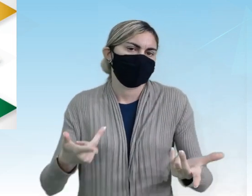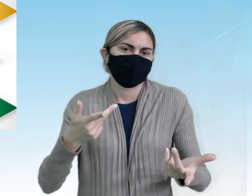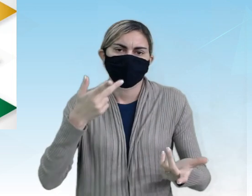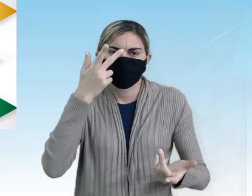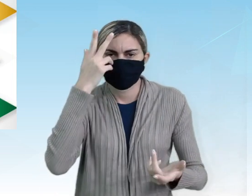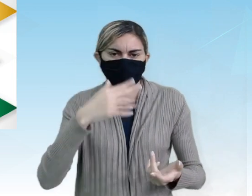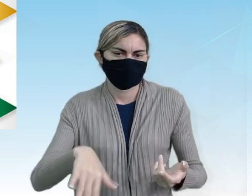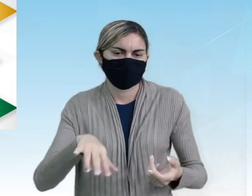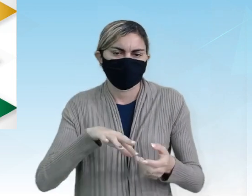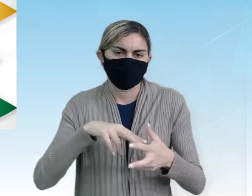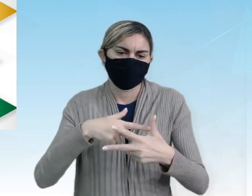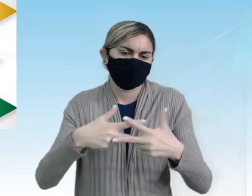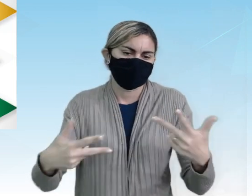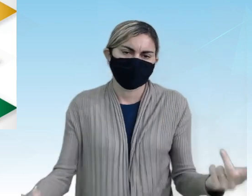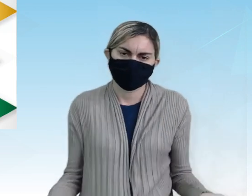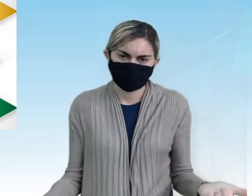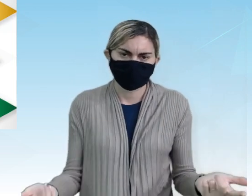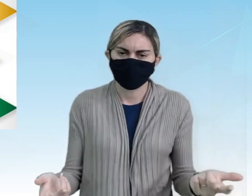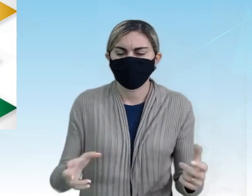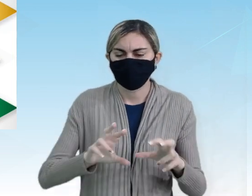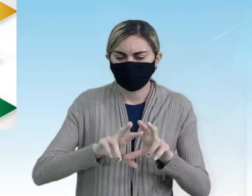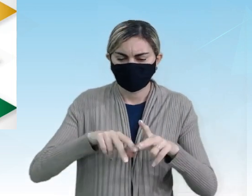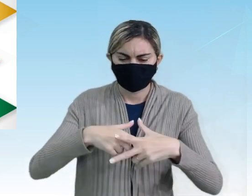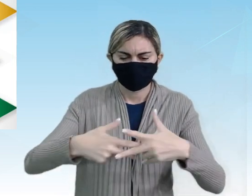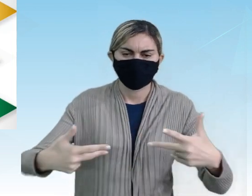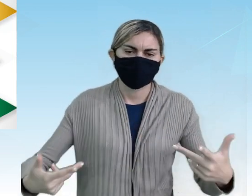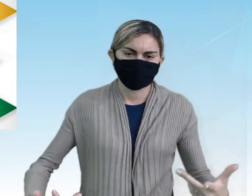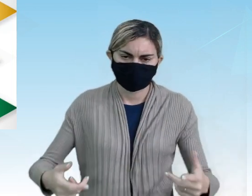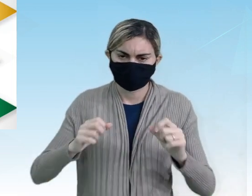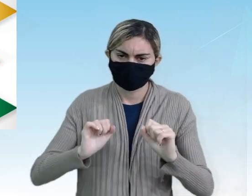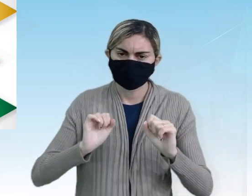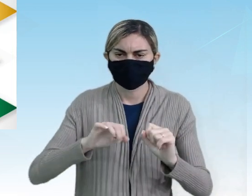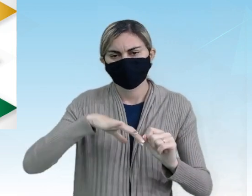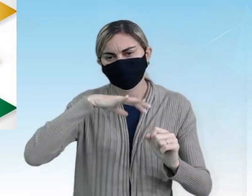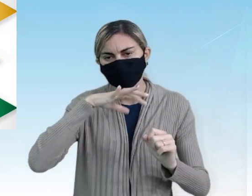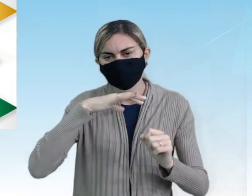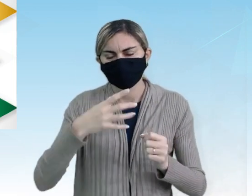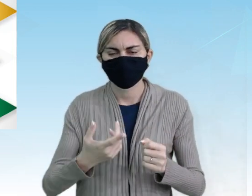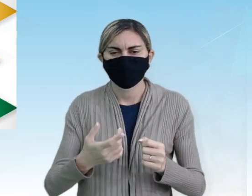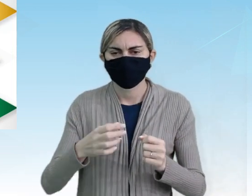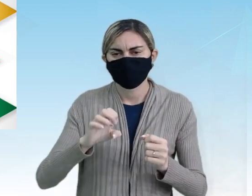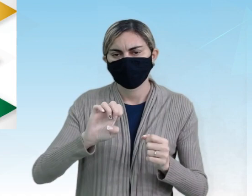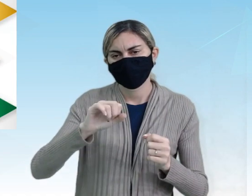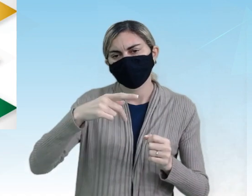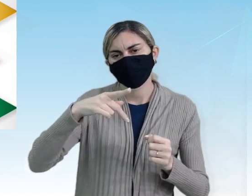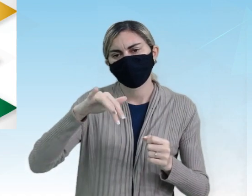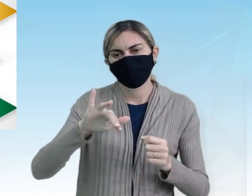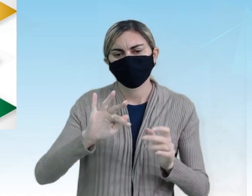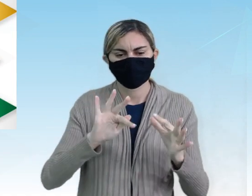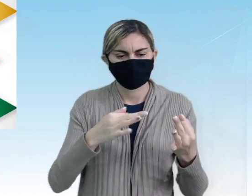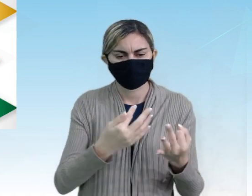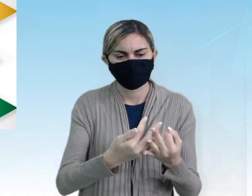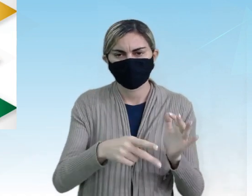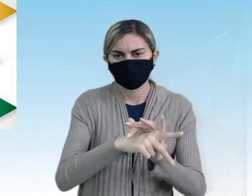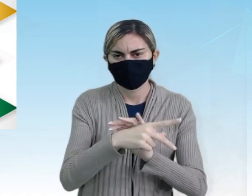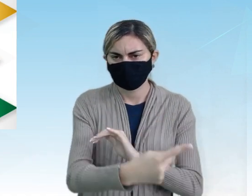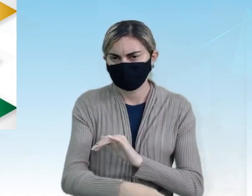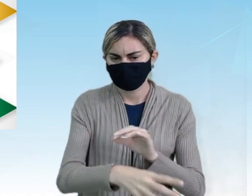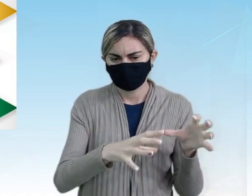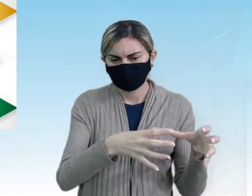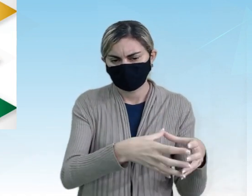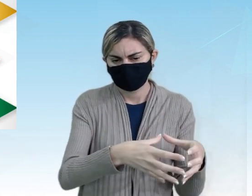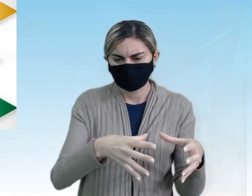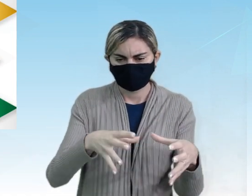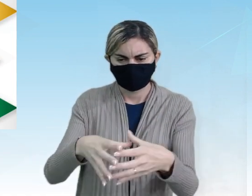falando de organismos. Quando eu falo de organismo, eu posso falar de espécie, ou seja, um coletivo